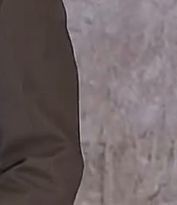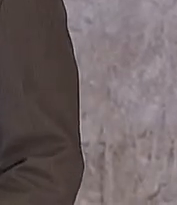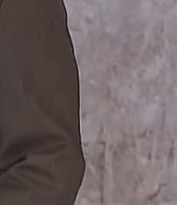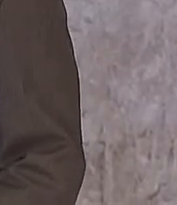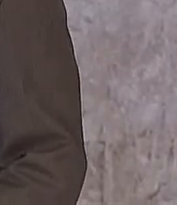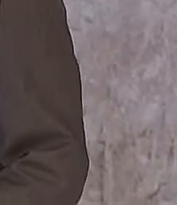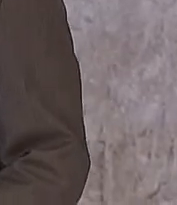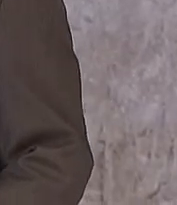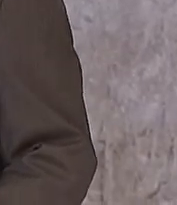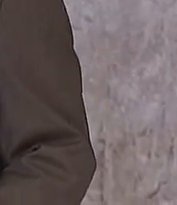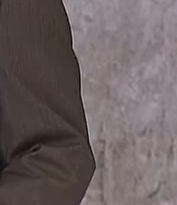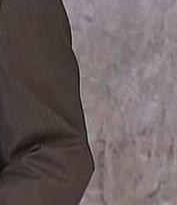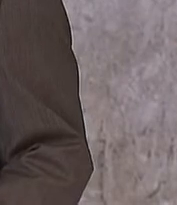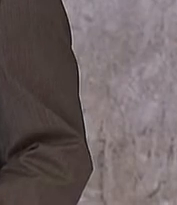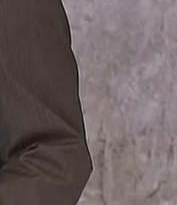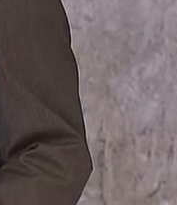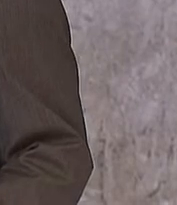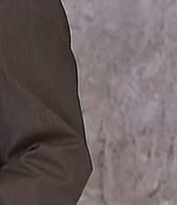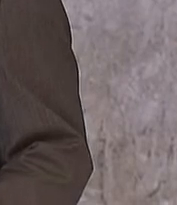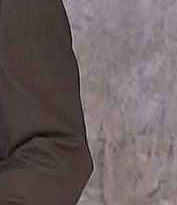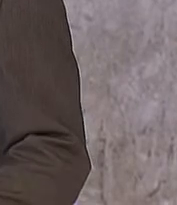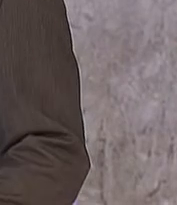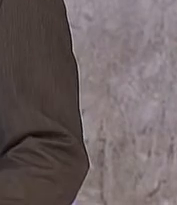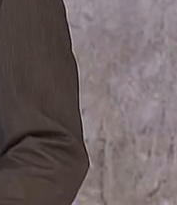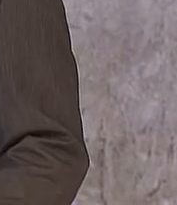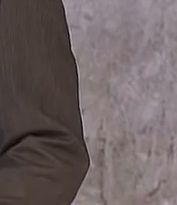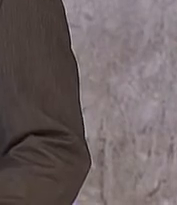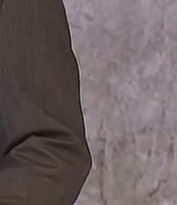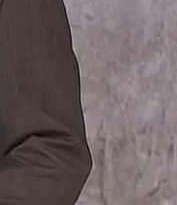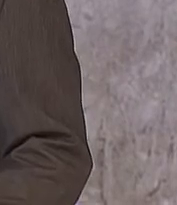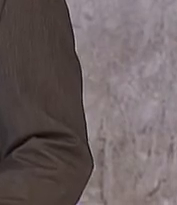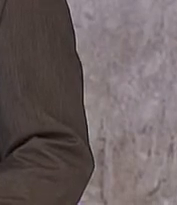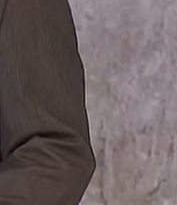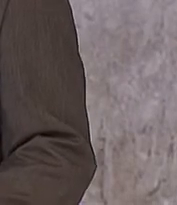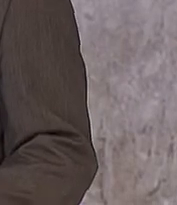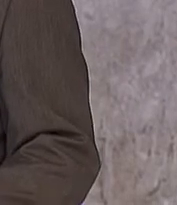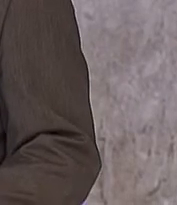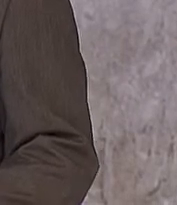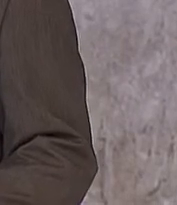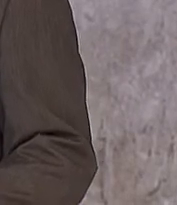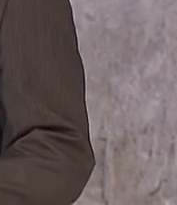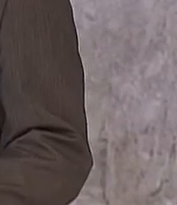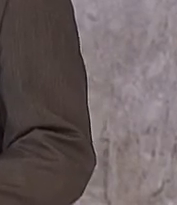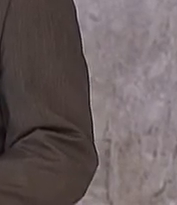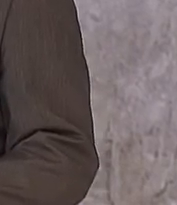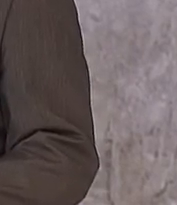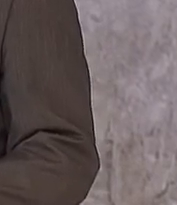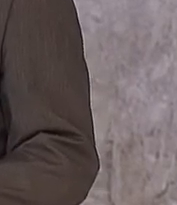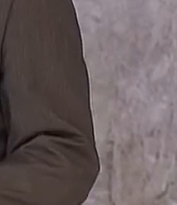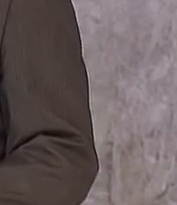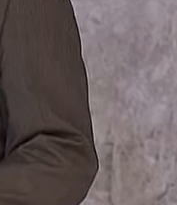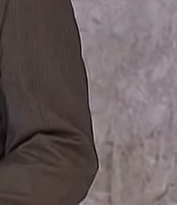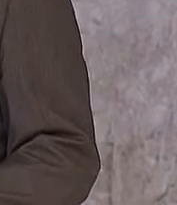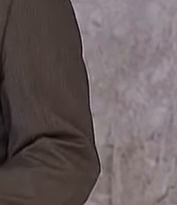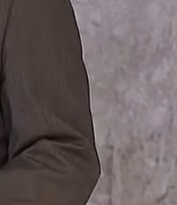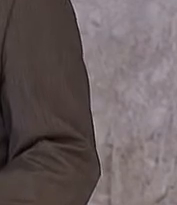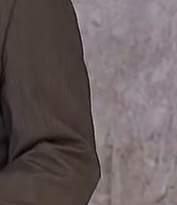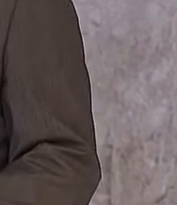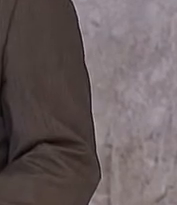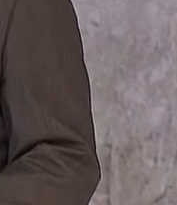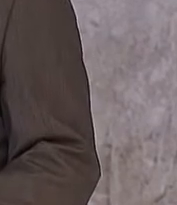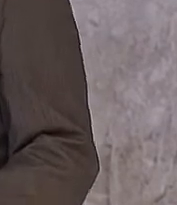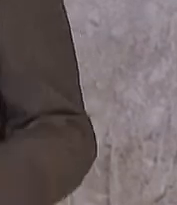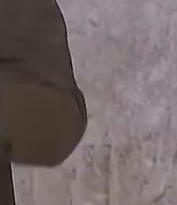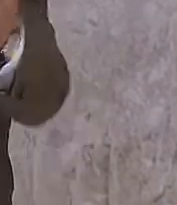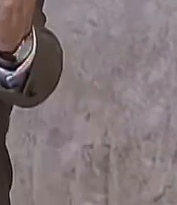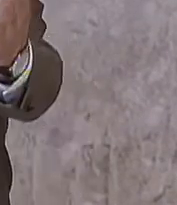entrevista está sendo transmitida ao vivo pela NBR, então solicitamos que os repórteres se identifiquem e identifiquem o veículo ao qual